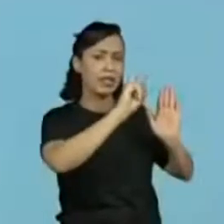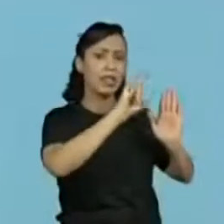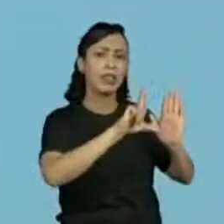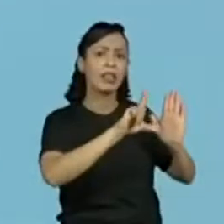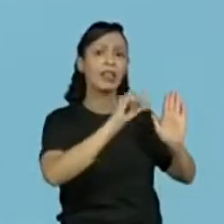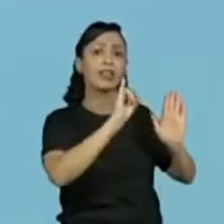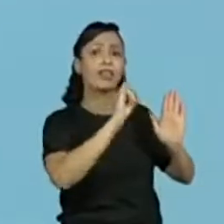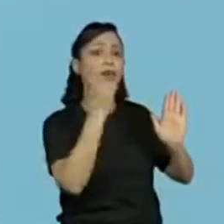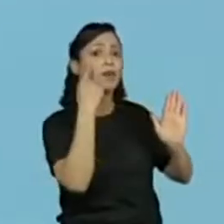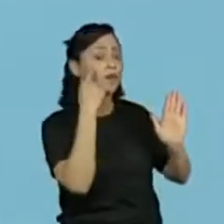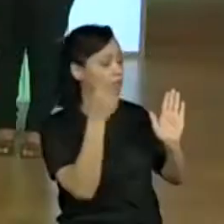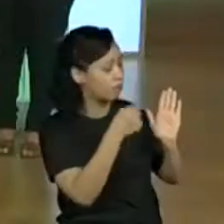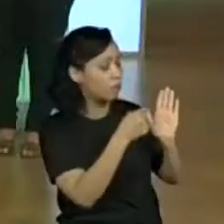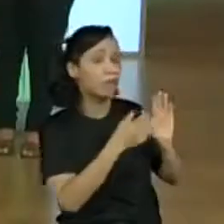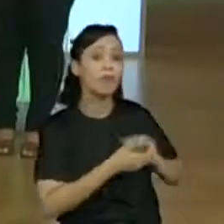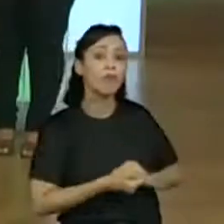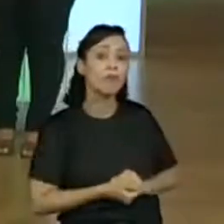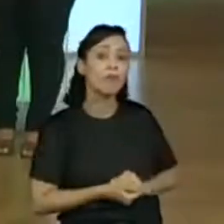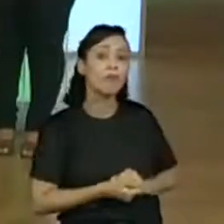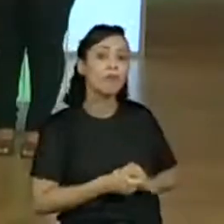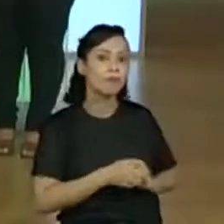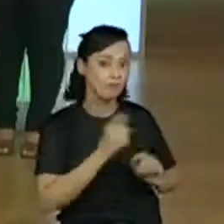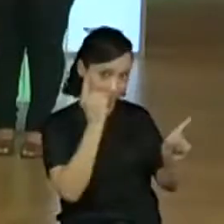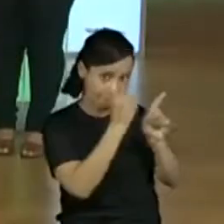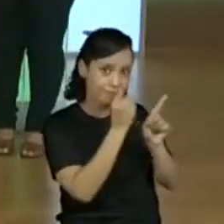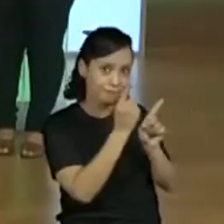isso escolinha